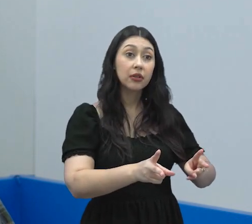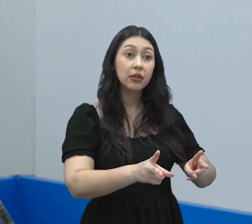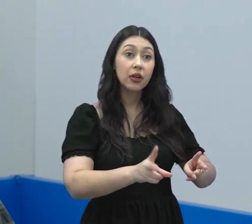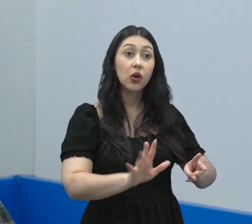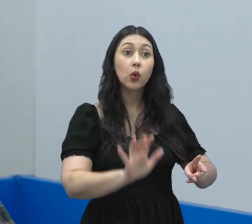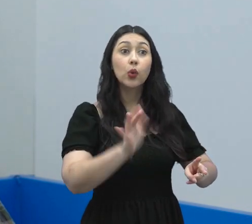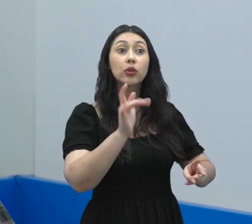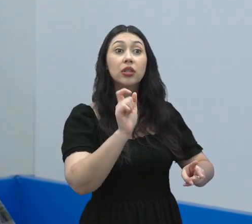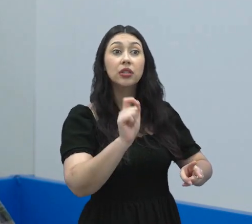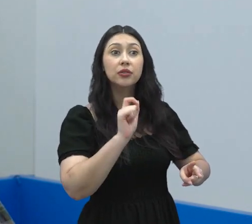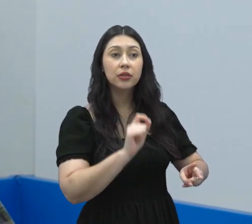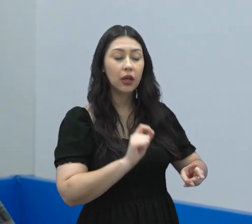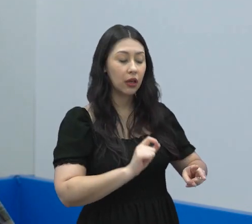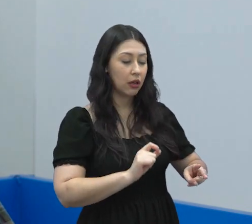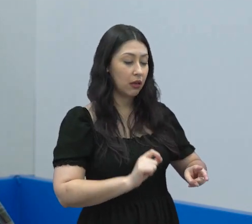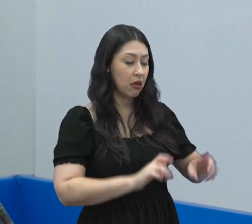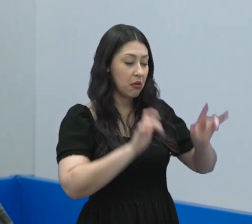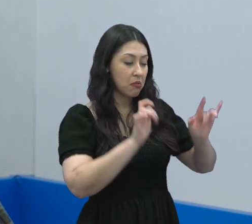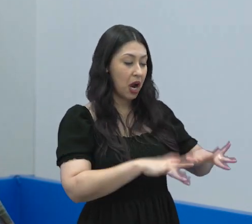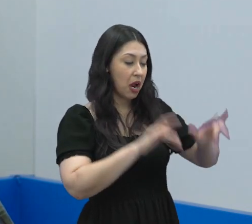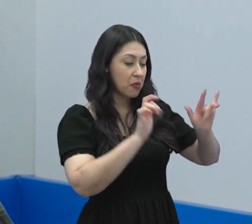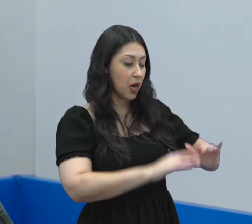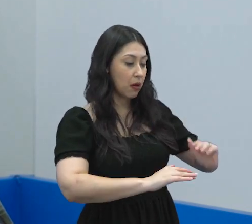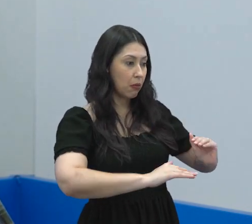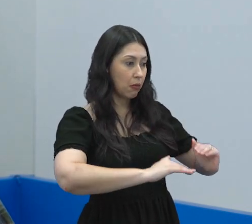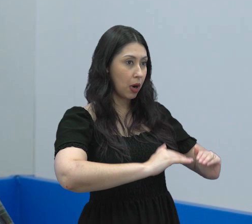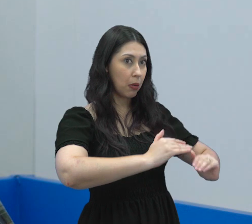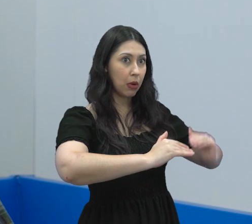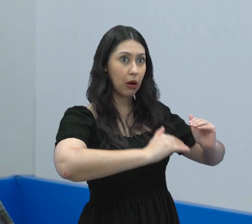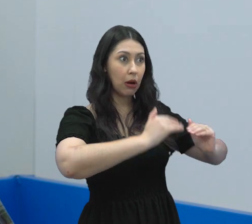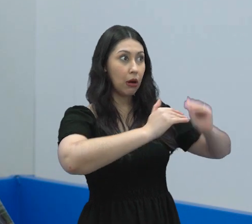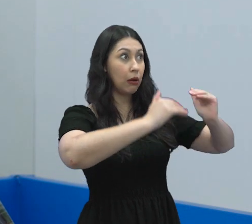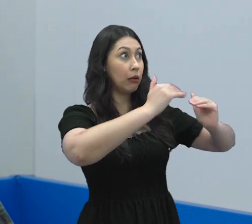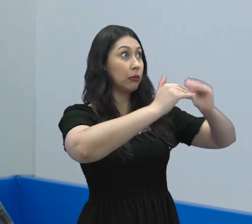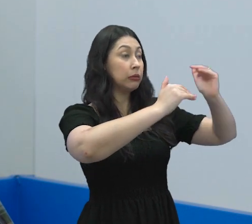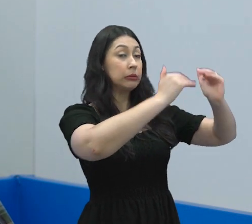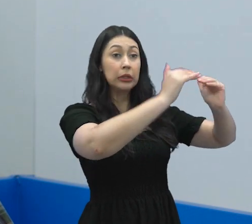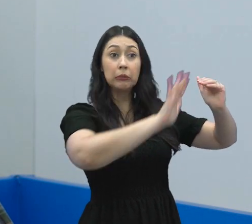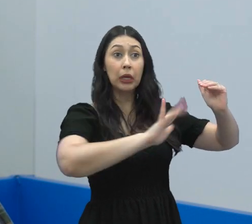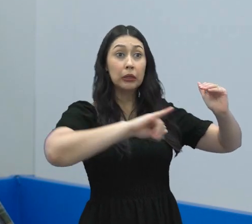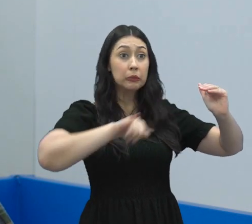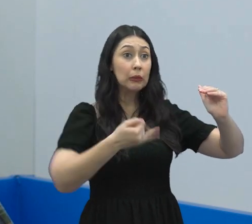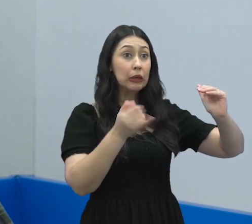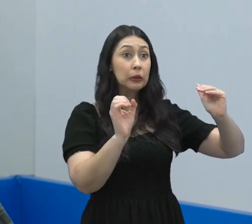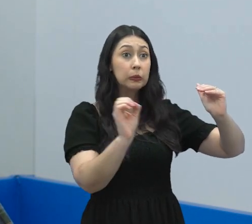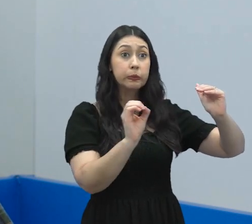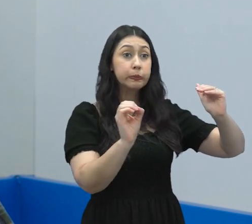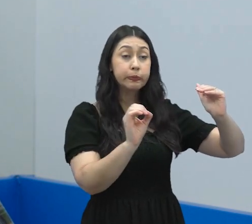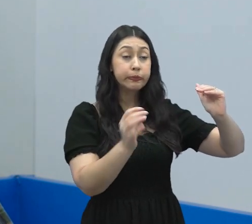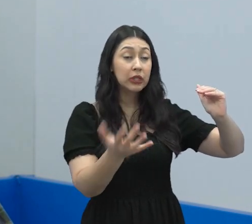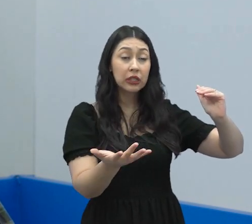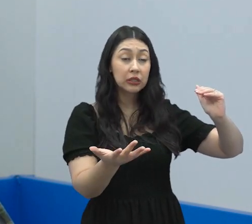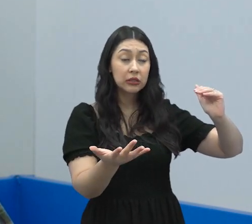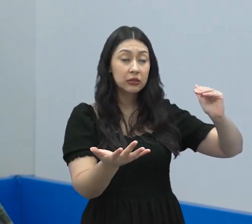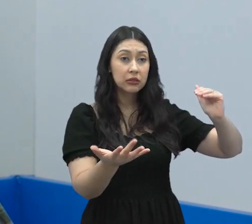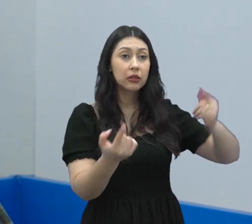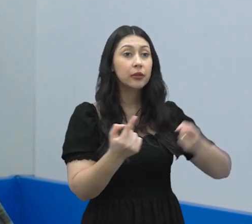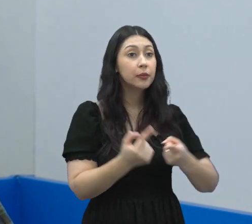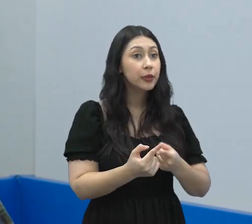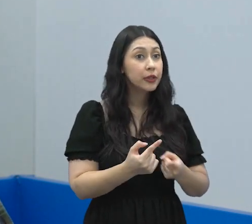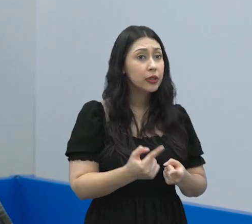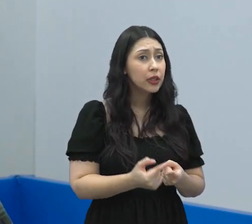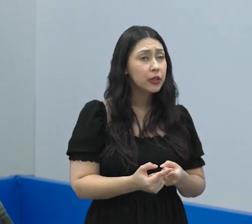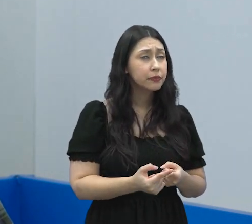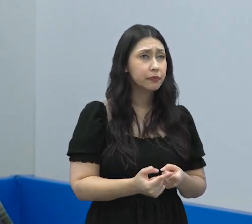acabar gerando muitos resíduos e não sendo reaproveitados todos,